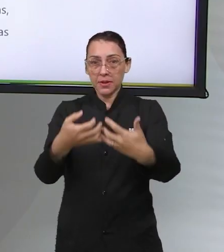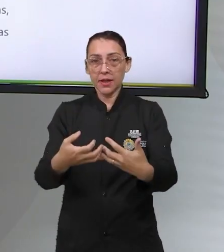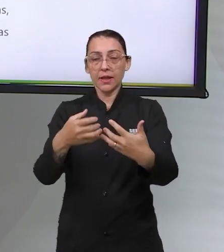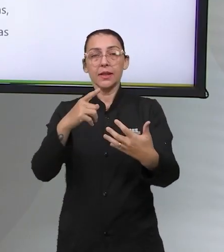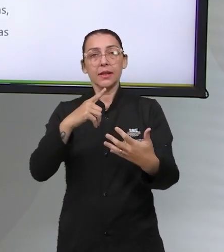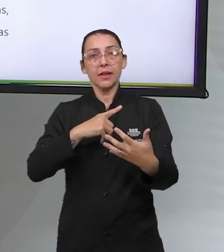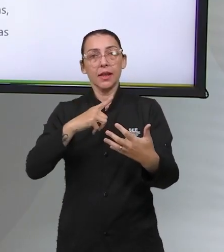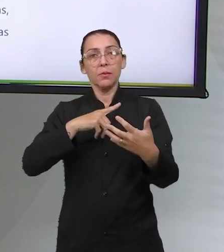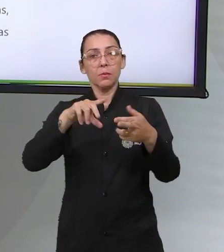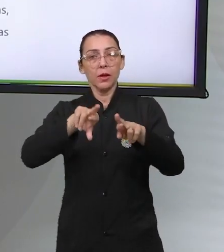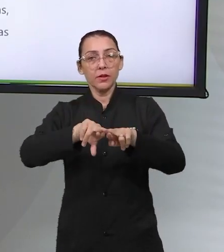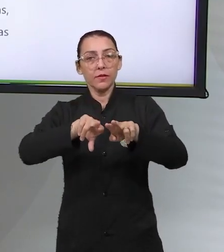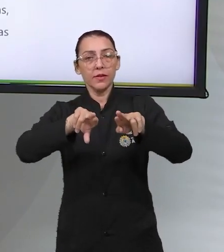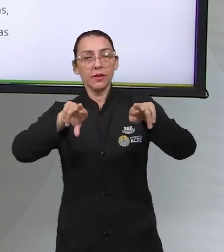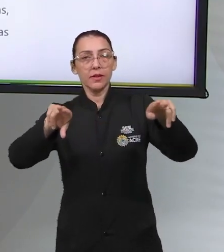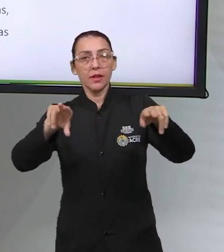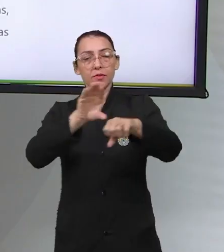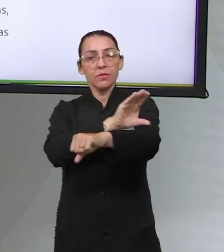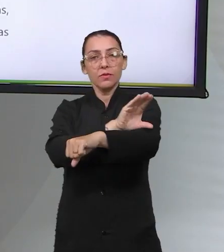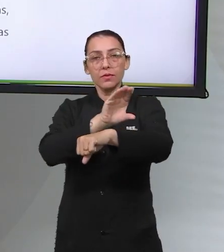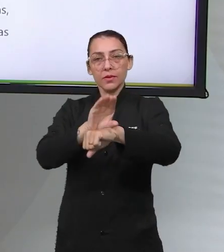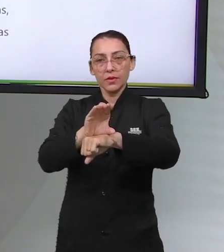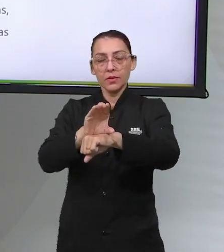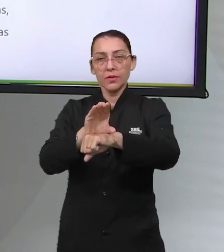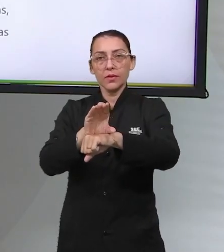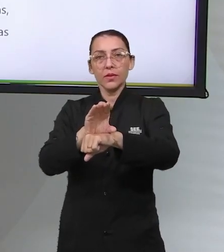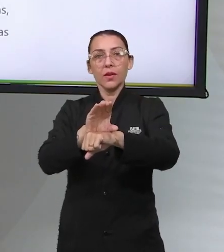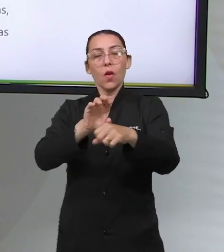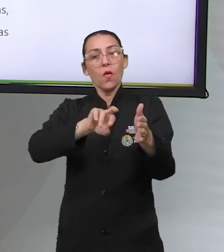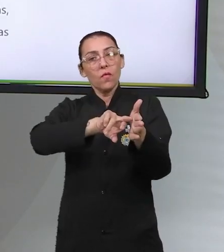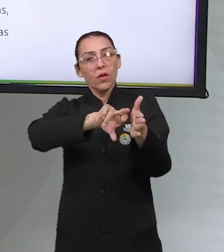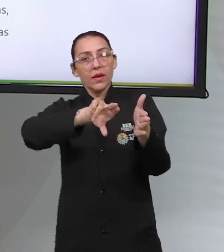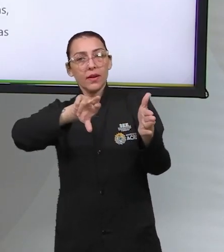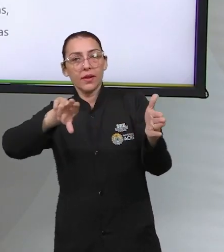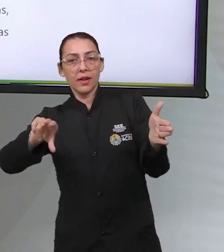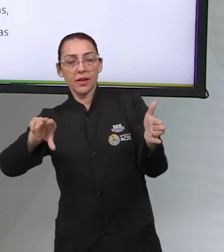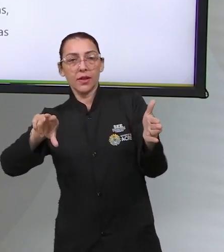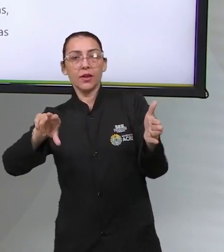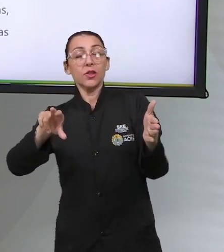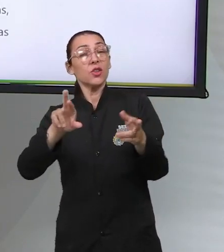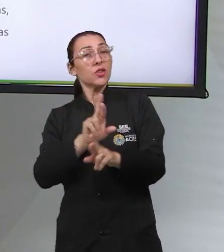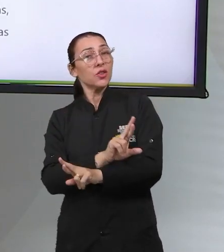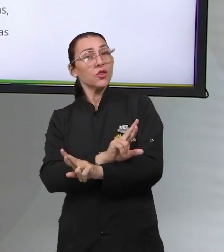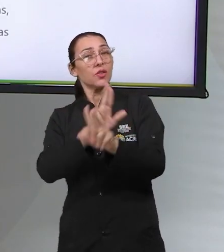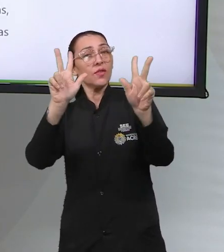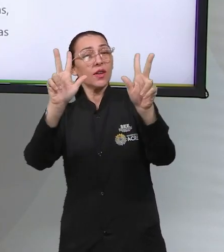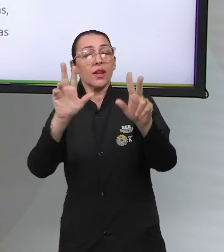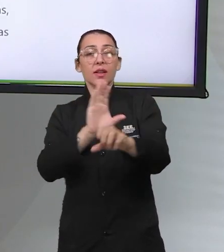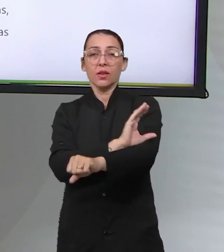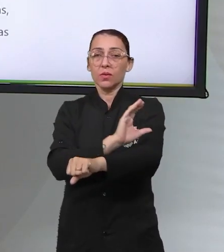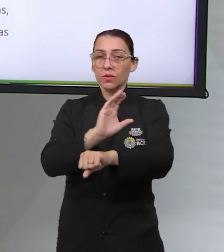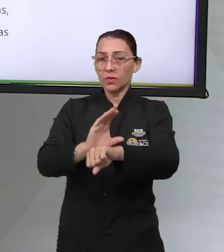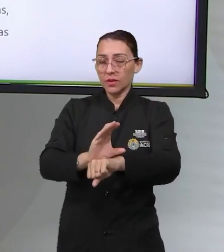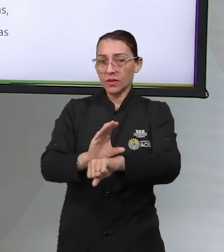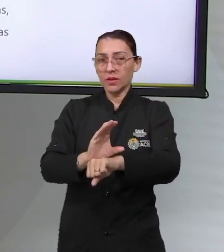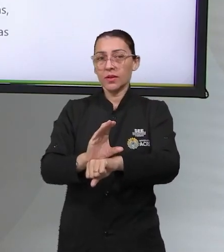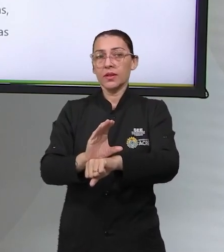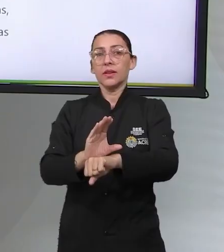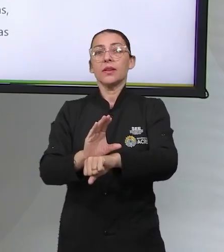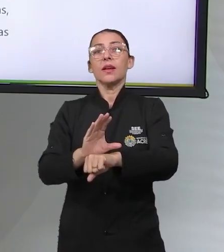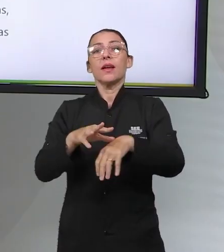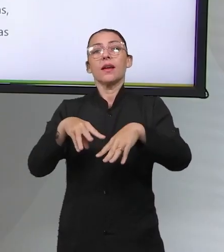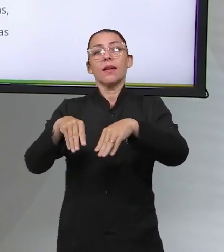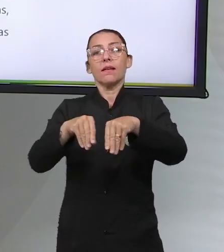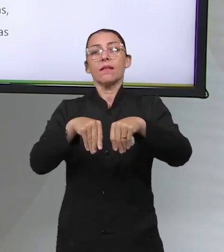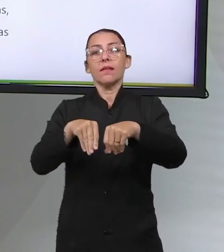uma diversidade cultural, variedade, diferenças culturais.